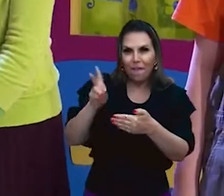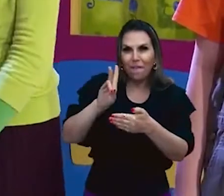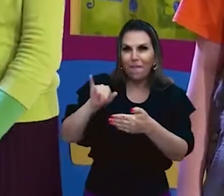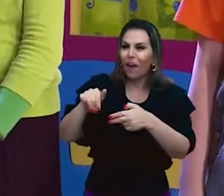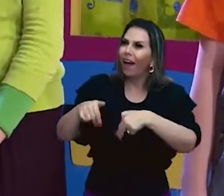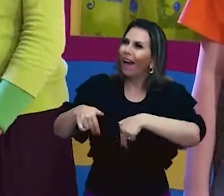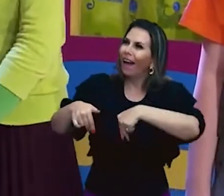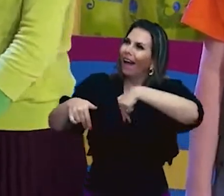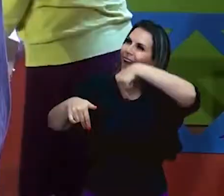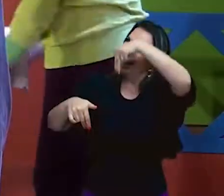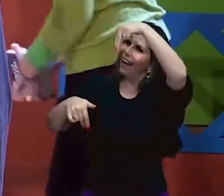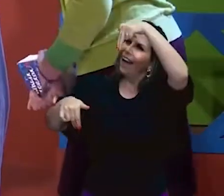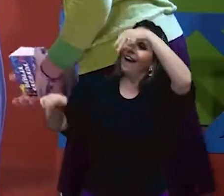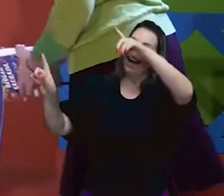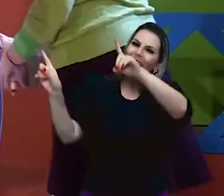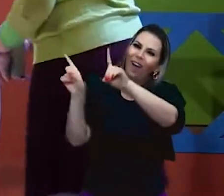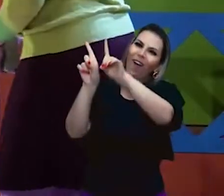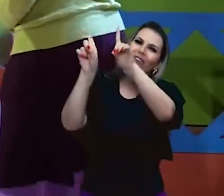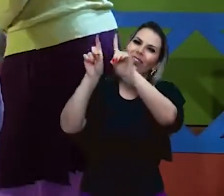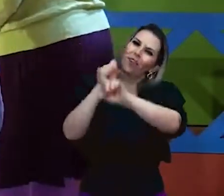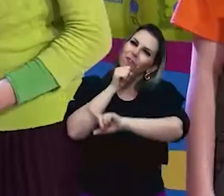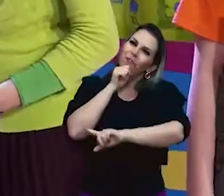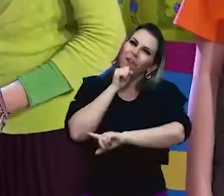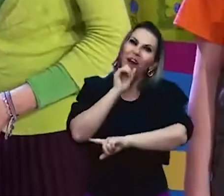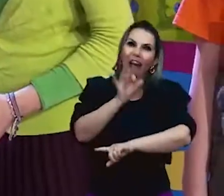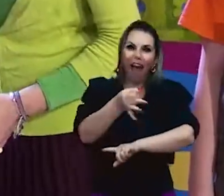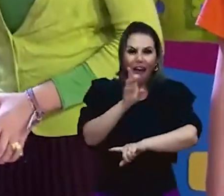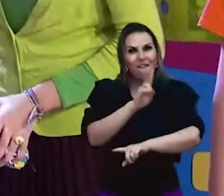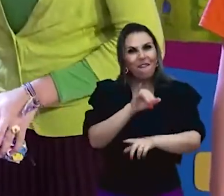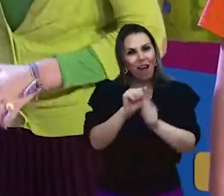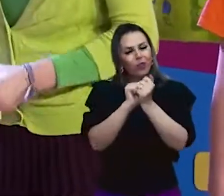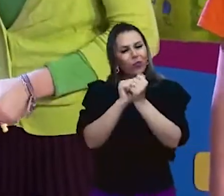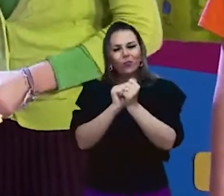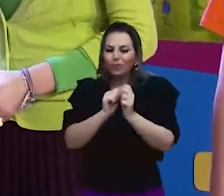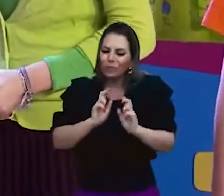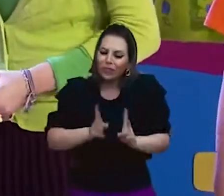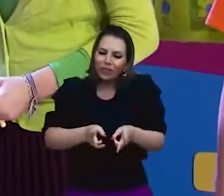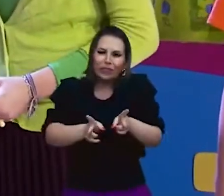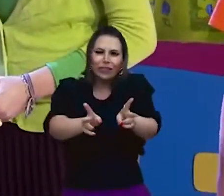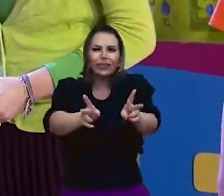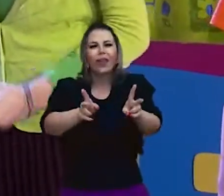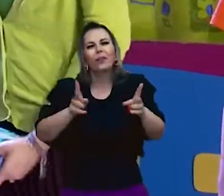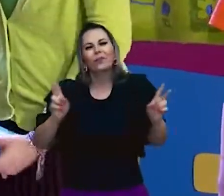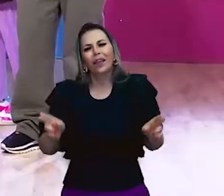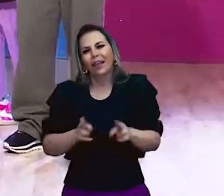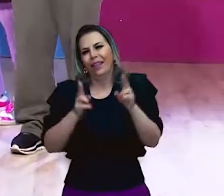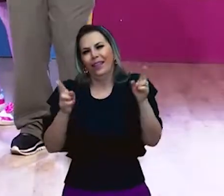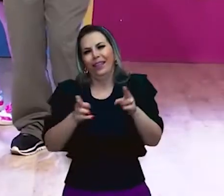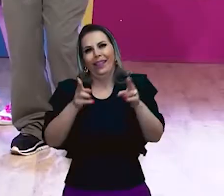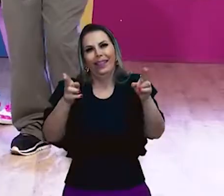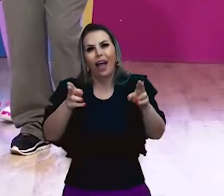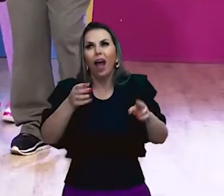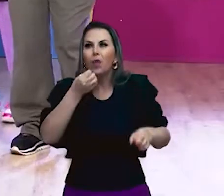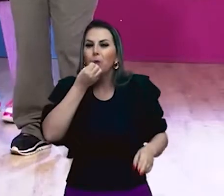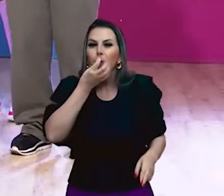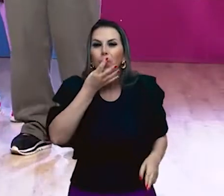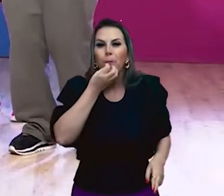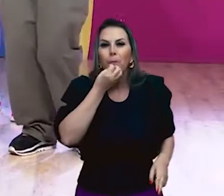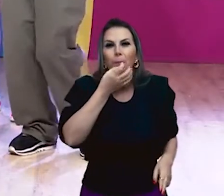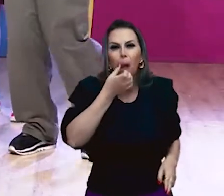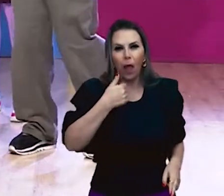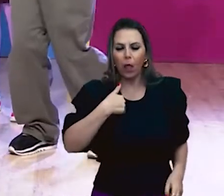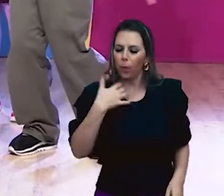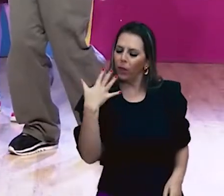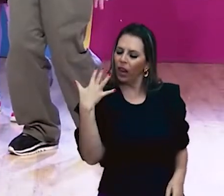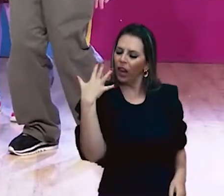vai se encontrar no céu. É, e aí nós vamos ficar juntos para sempre, em uma vida sem fim. Nossa, que bom! Eu